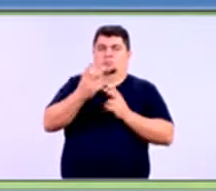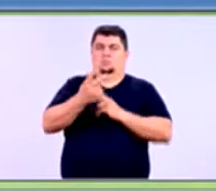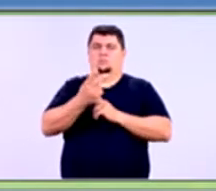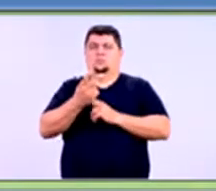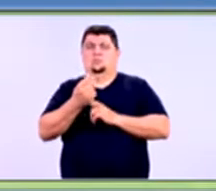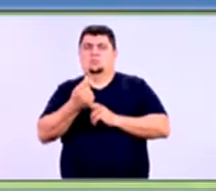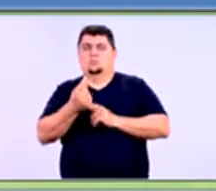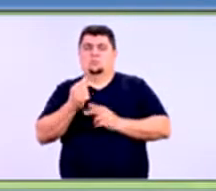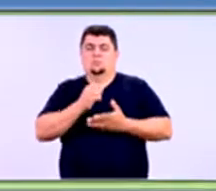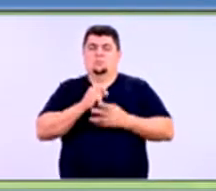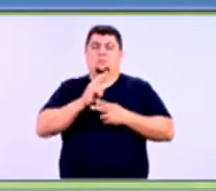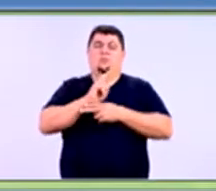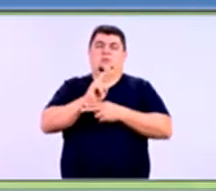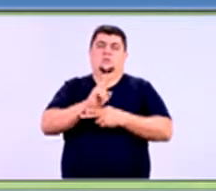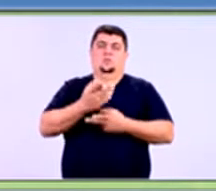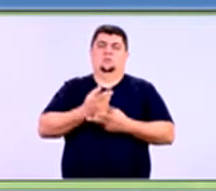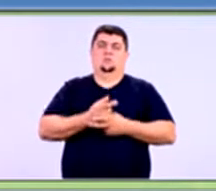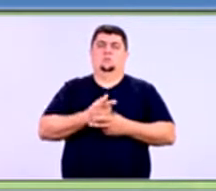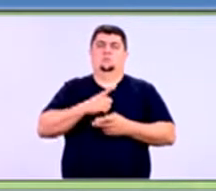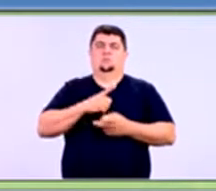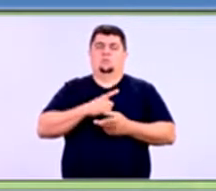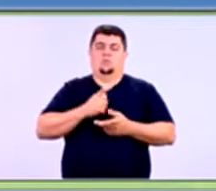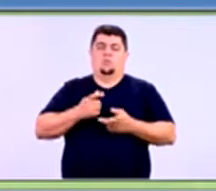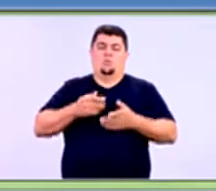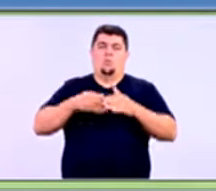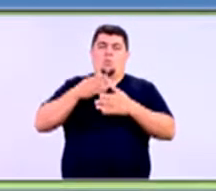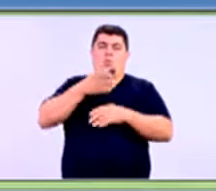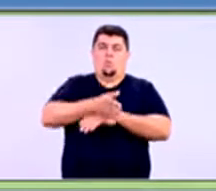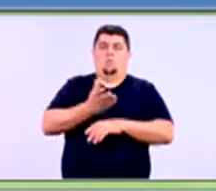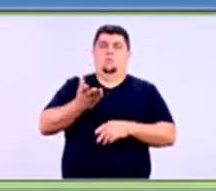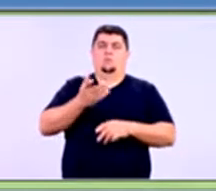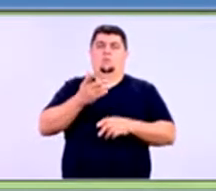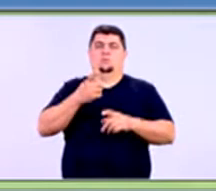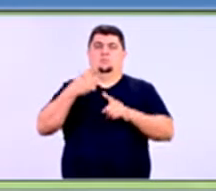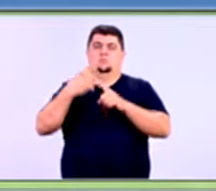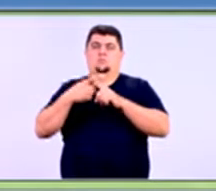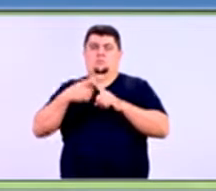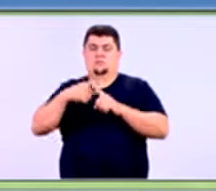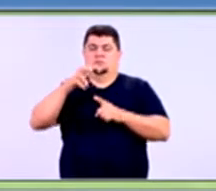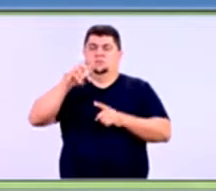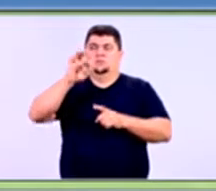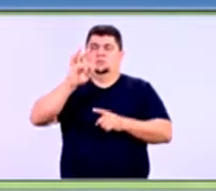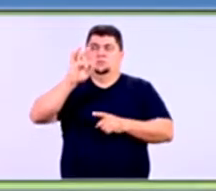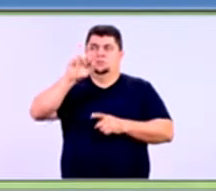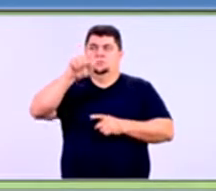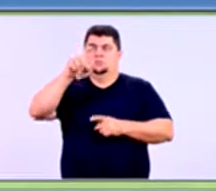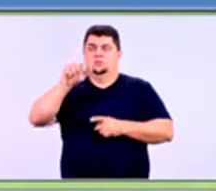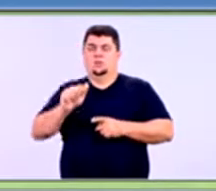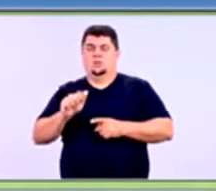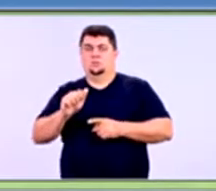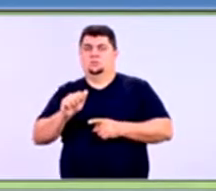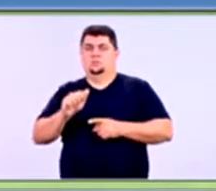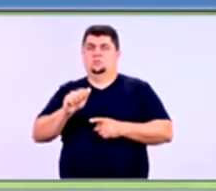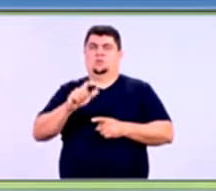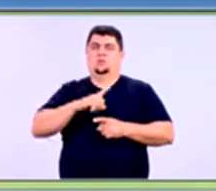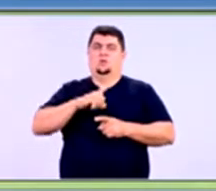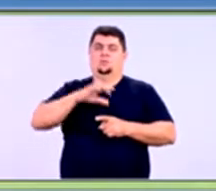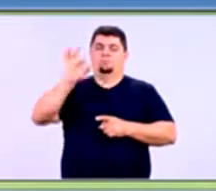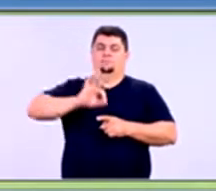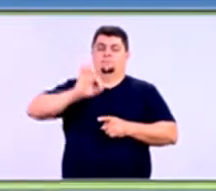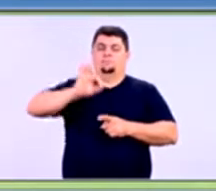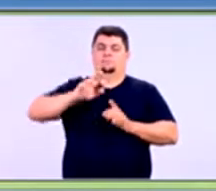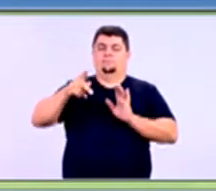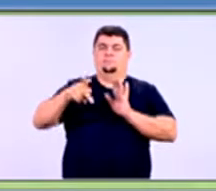que foi emprestado, o que foi investido, vezes a taxa. Lembre-se, como é uma taxa